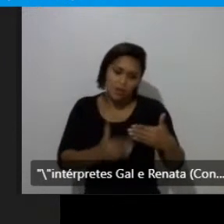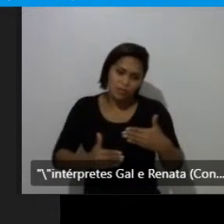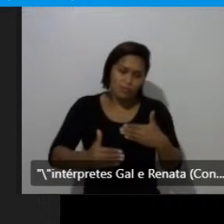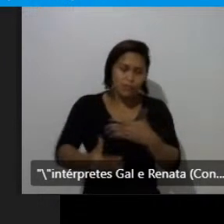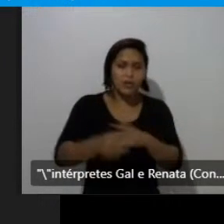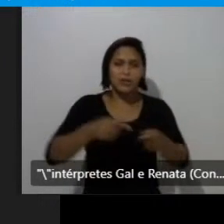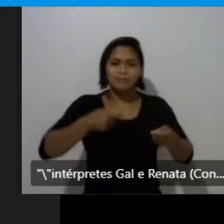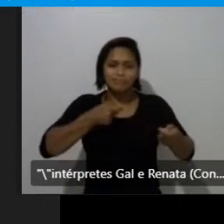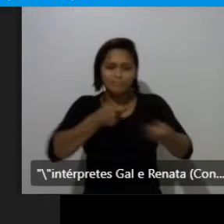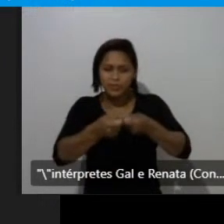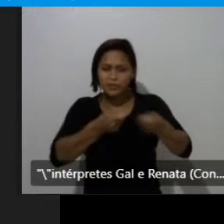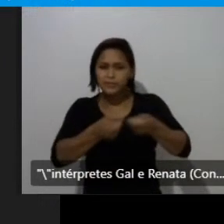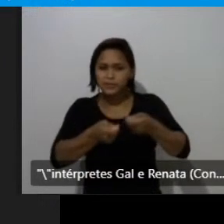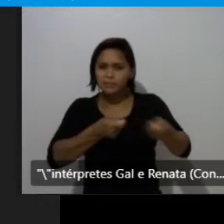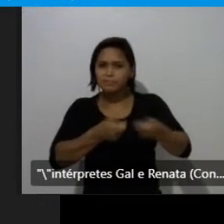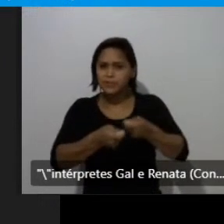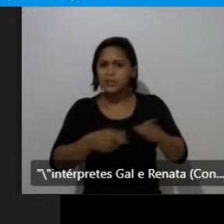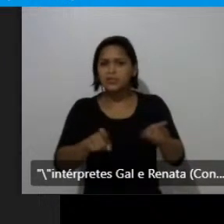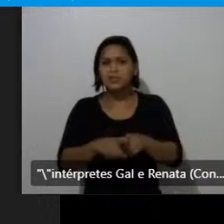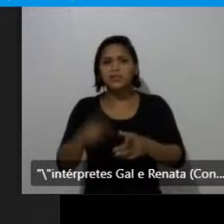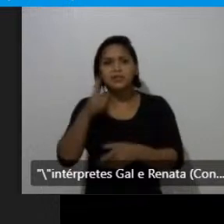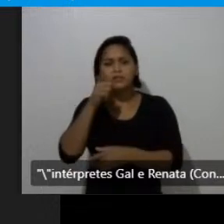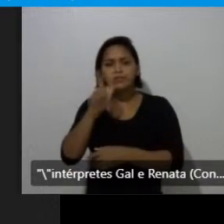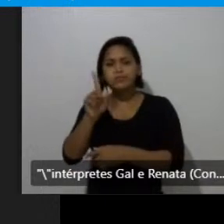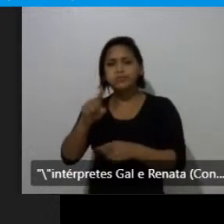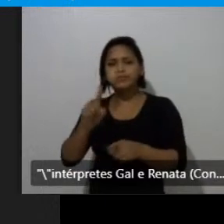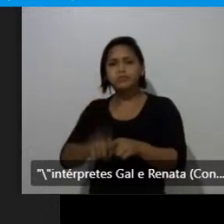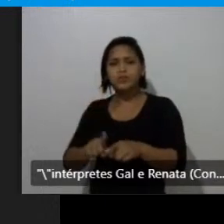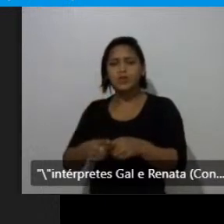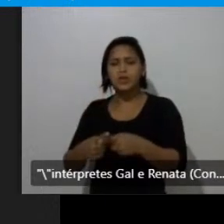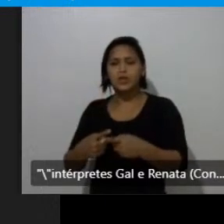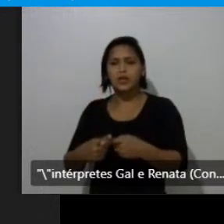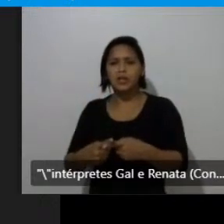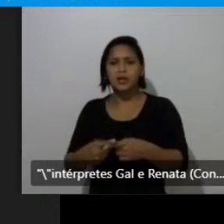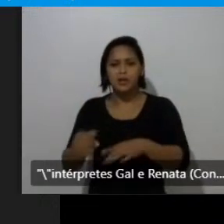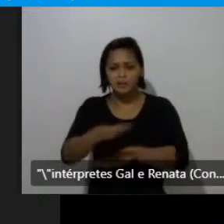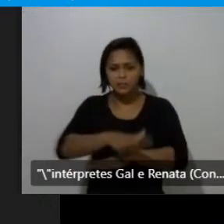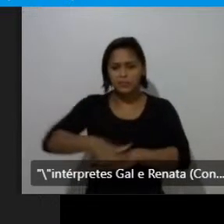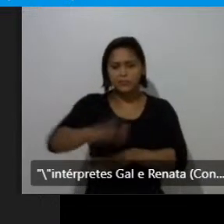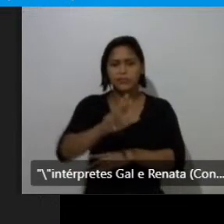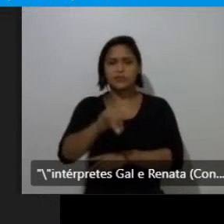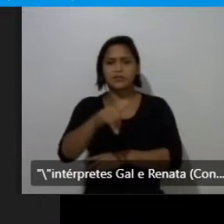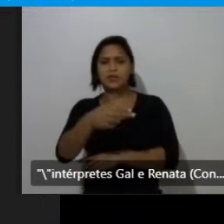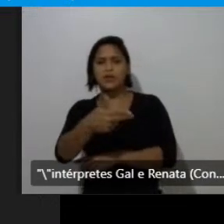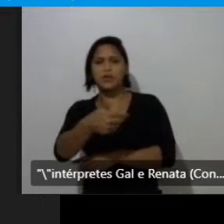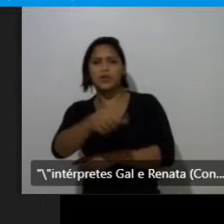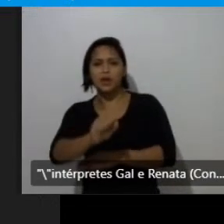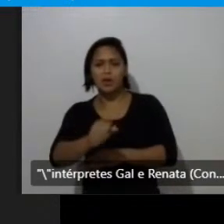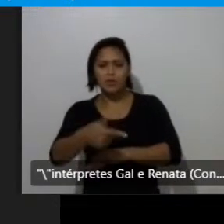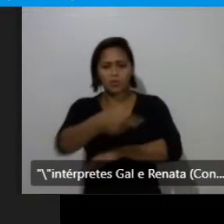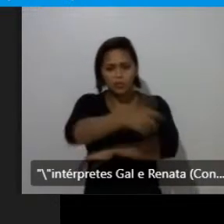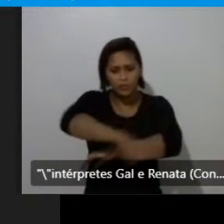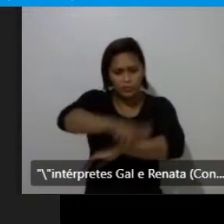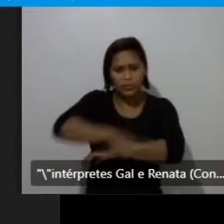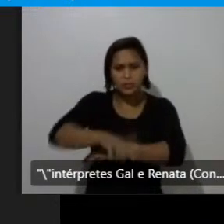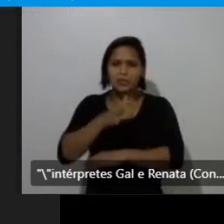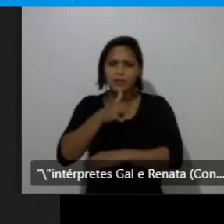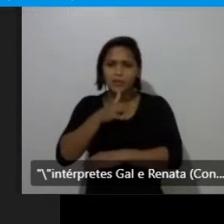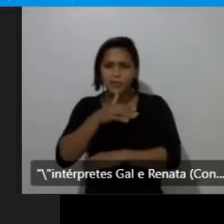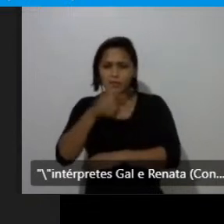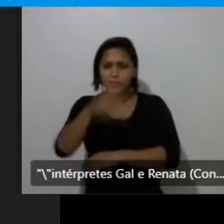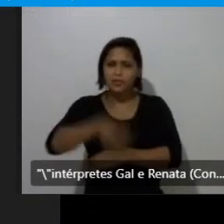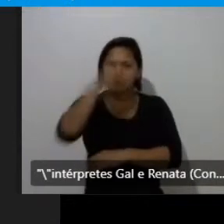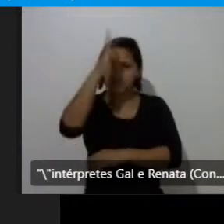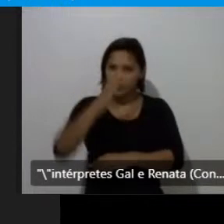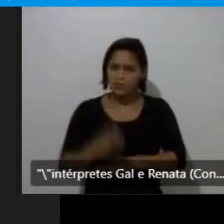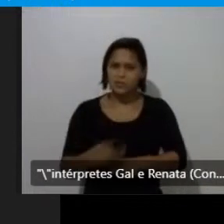disputa, considerando o processo de privatização das áreas da União na região costeira do Brasil. Pode passar.